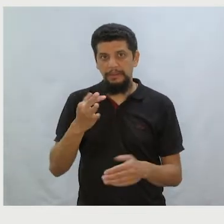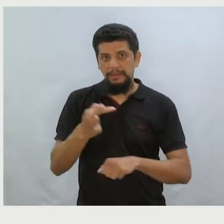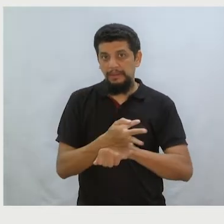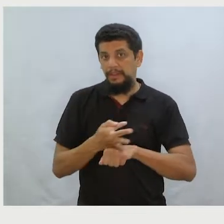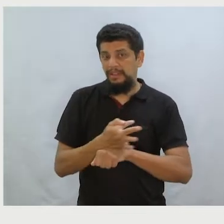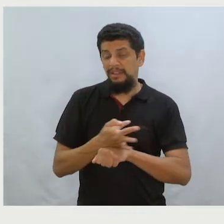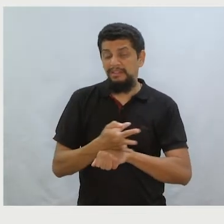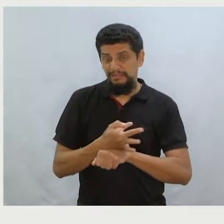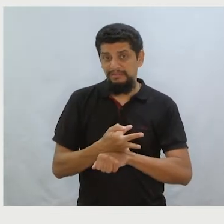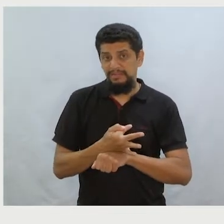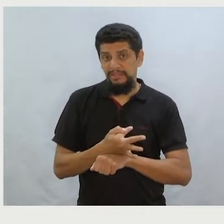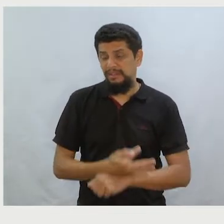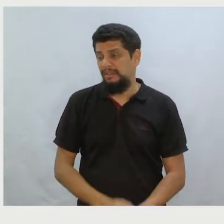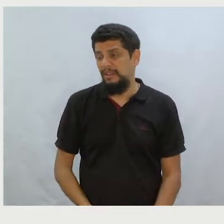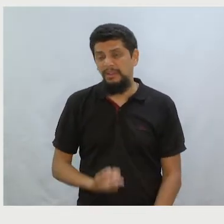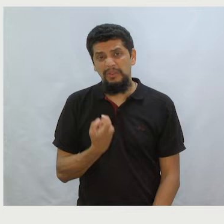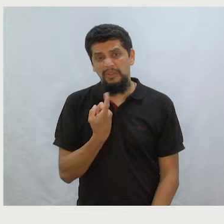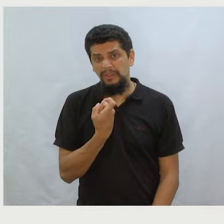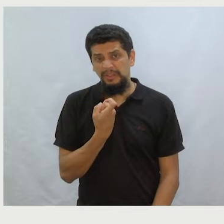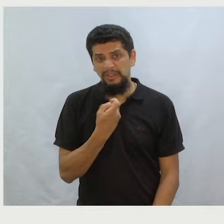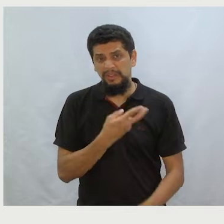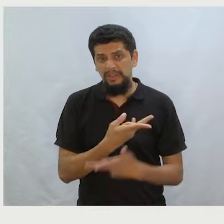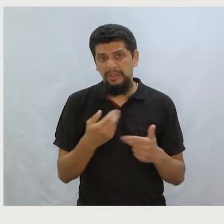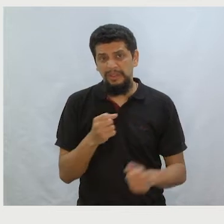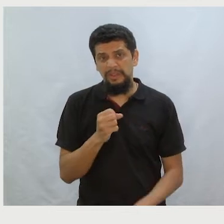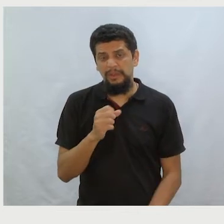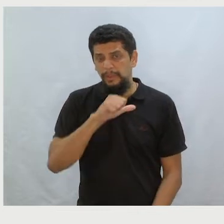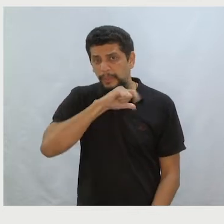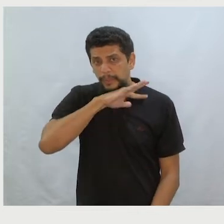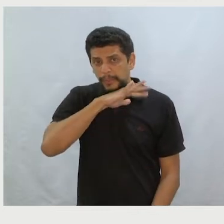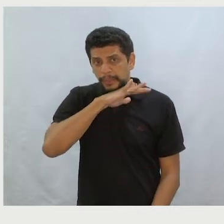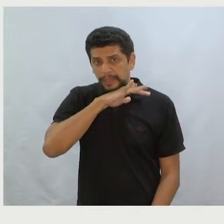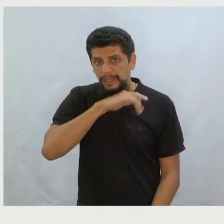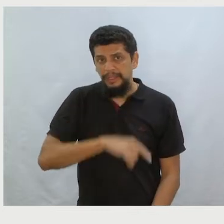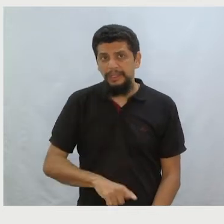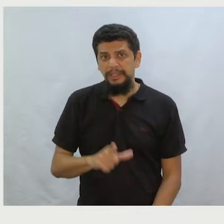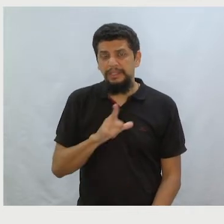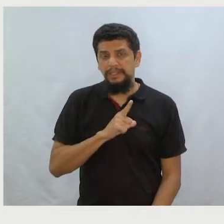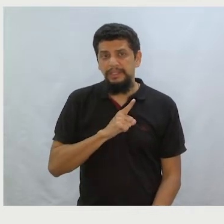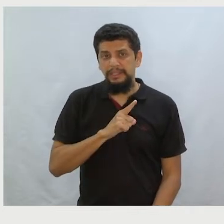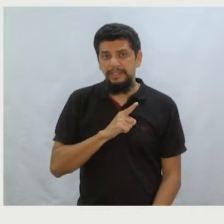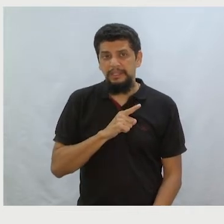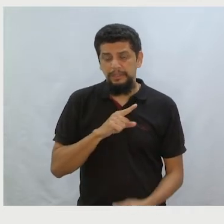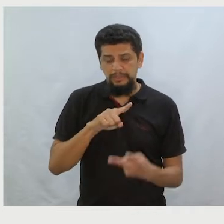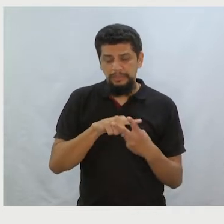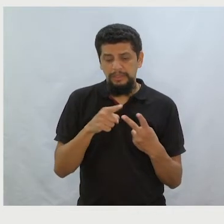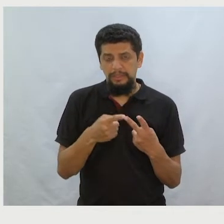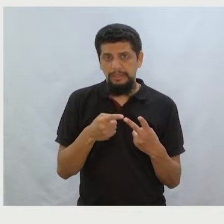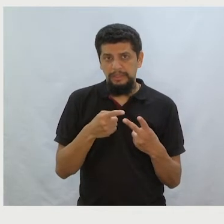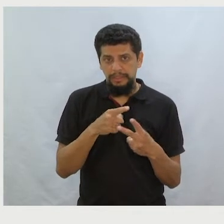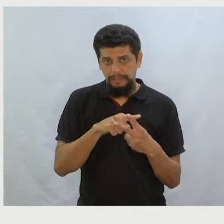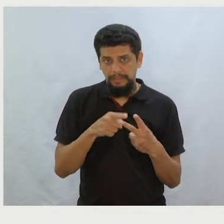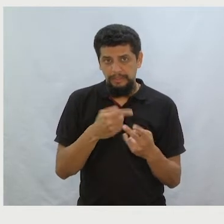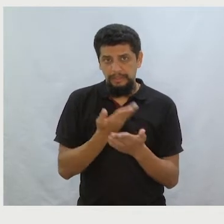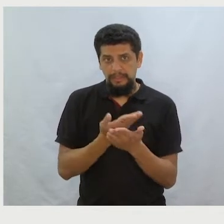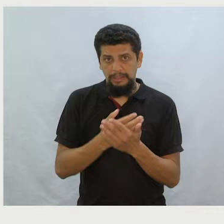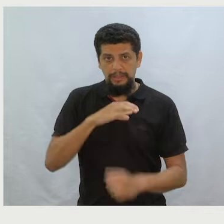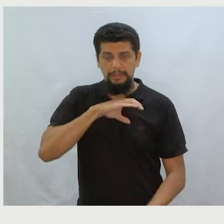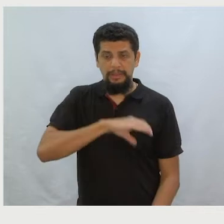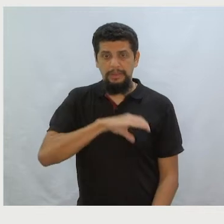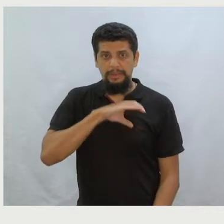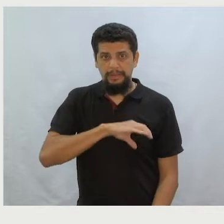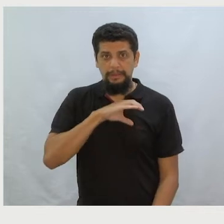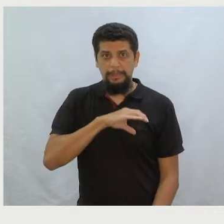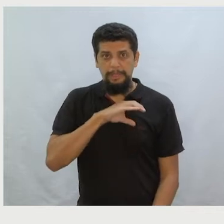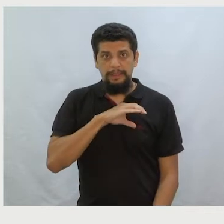férias a única coisa ruim é que na sexta eu tinha aula dupla de português e a professora